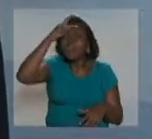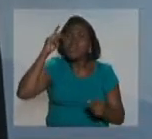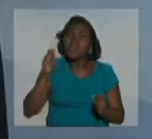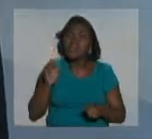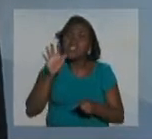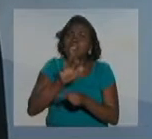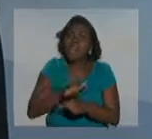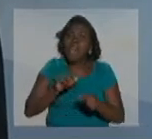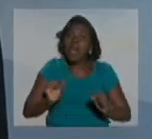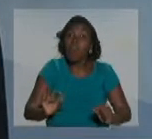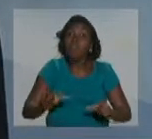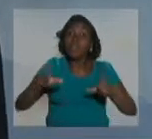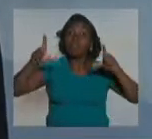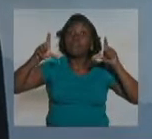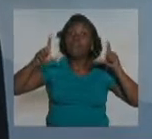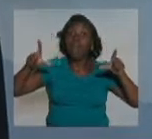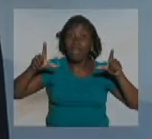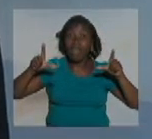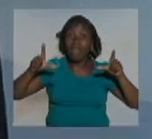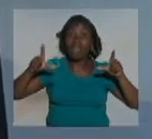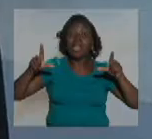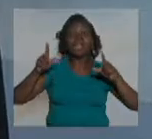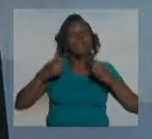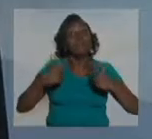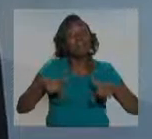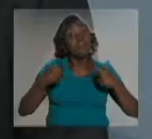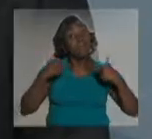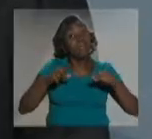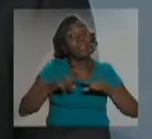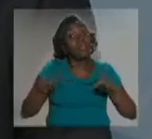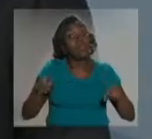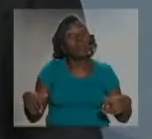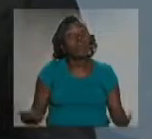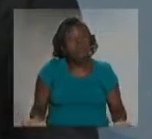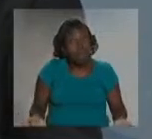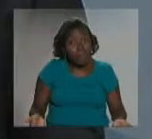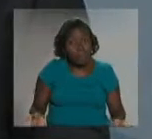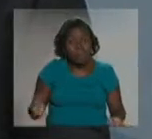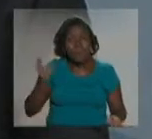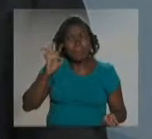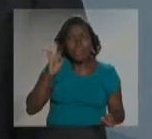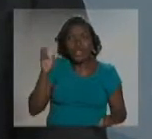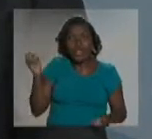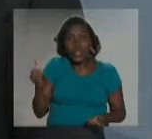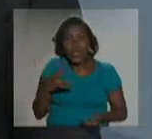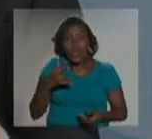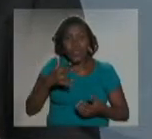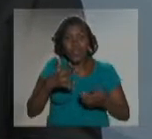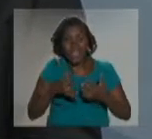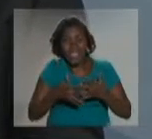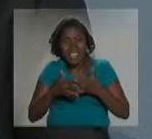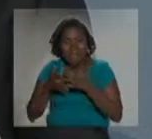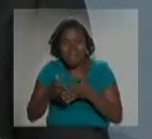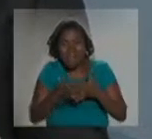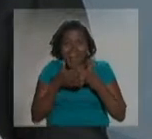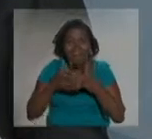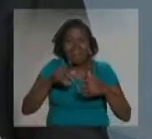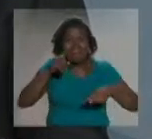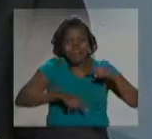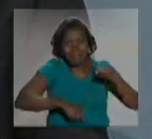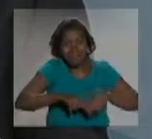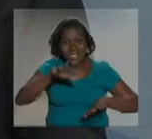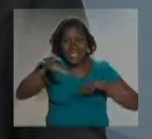fazer para aumentar o número de empregos na região? Bom, imaginar que esses novos equipamentos de escola, posto